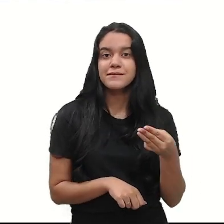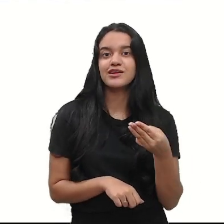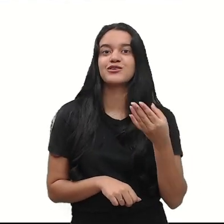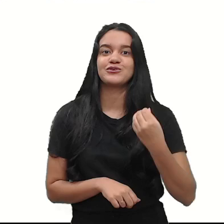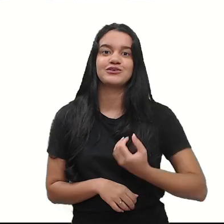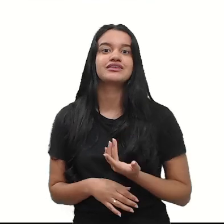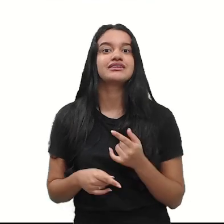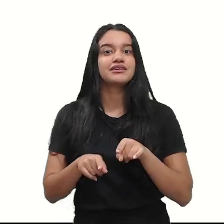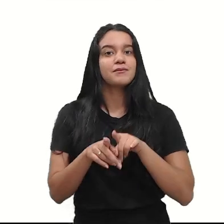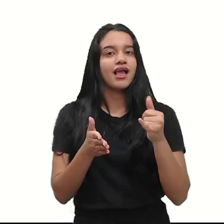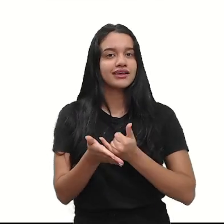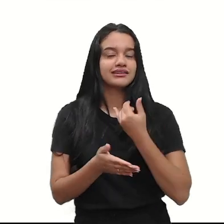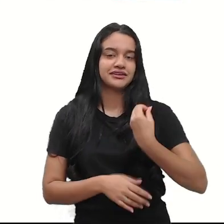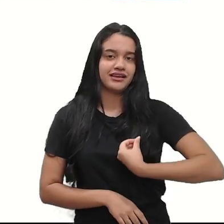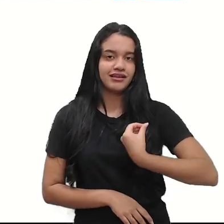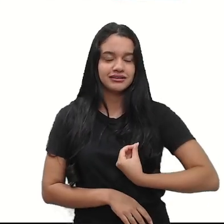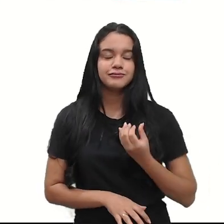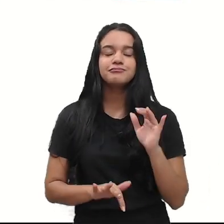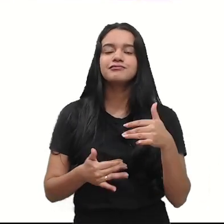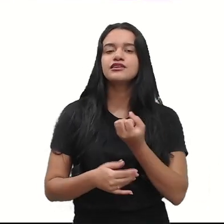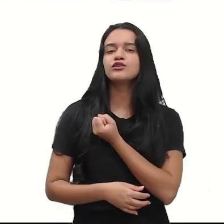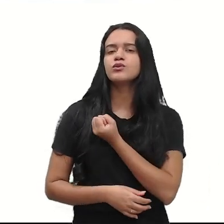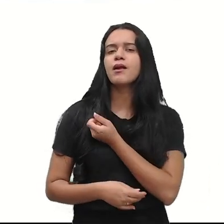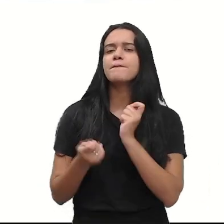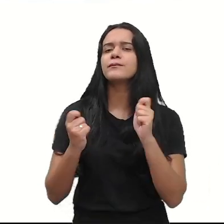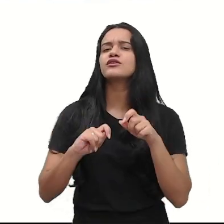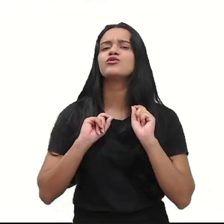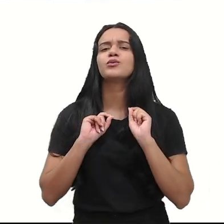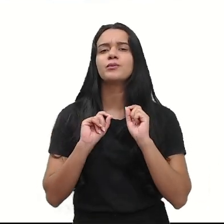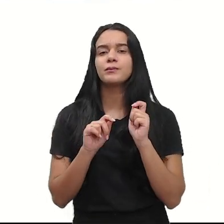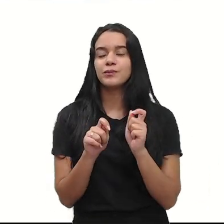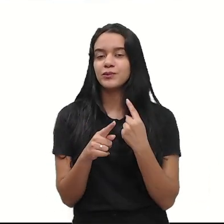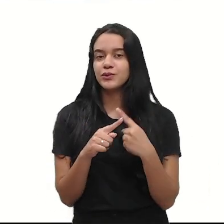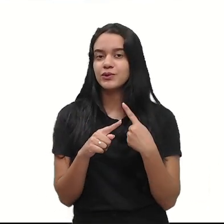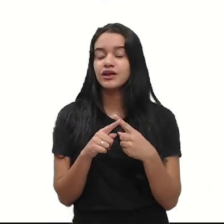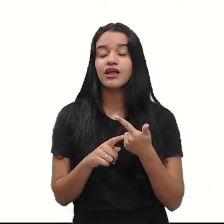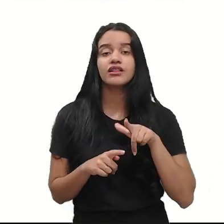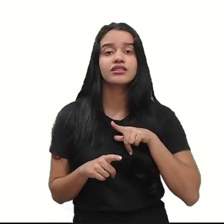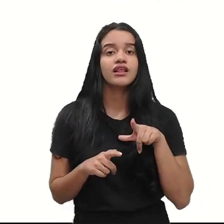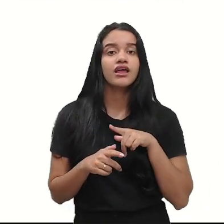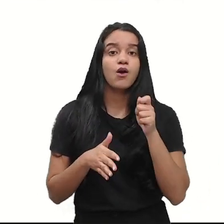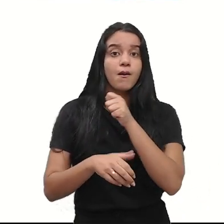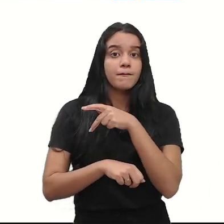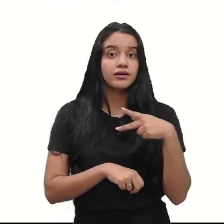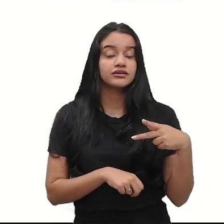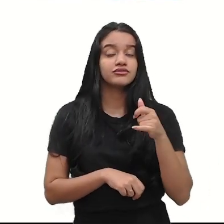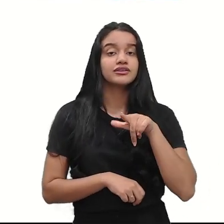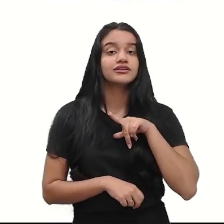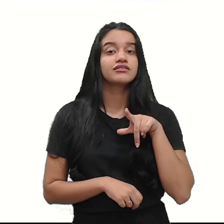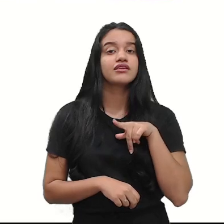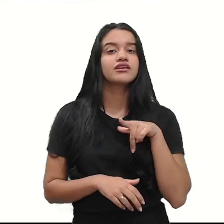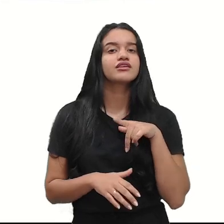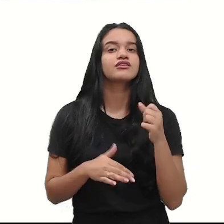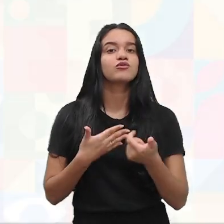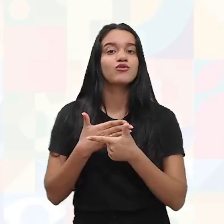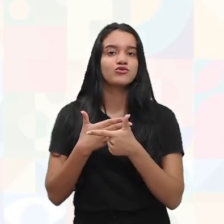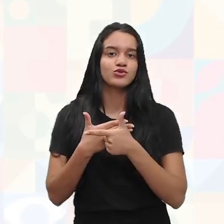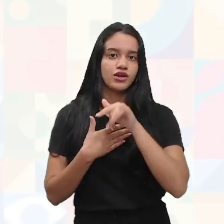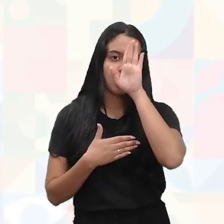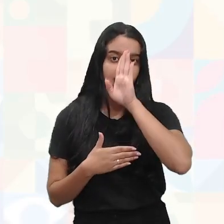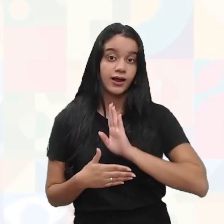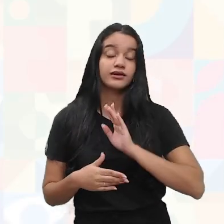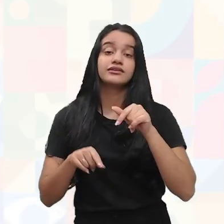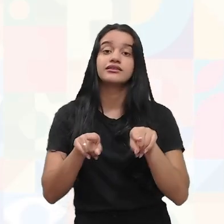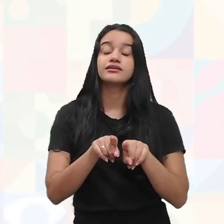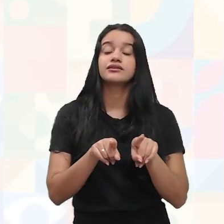ativos. Esse número ele é possível porque o Canva ele tem uma função, uma versão tanto gratuita quanto